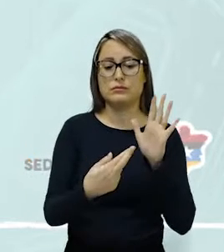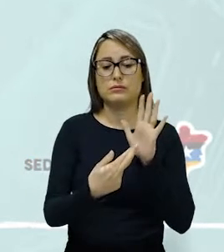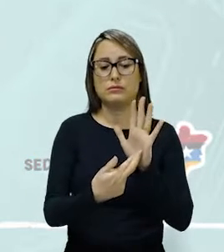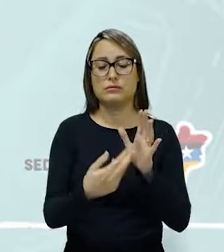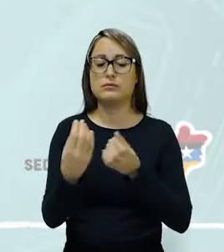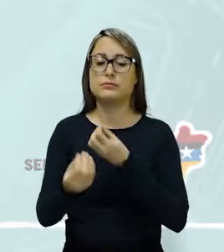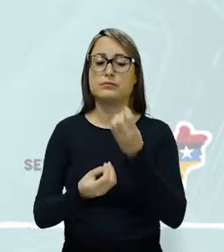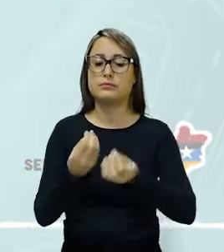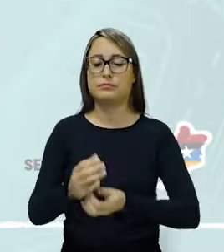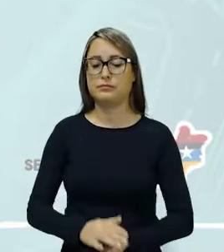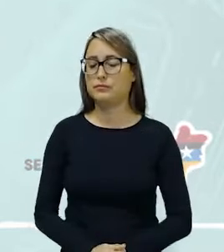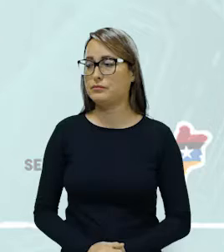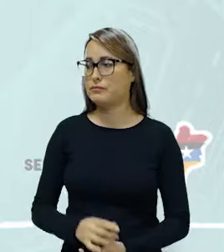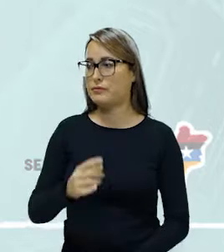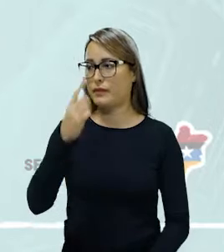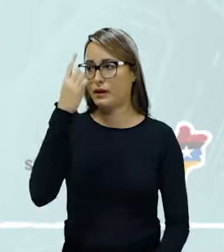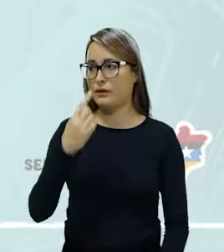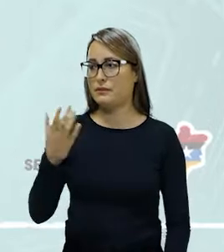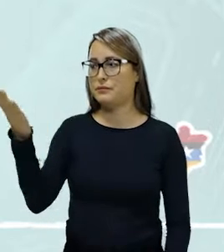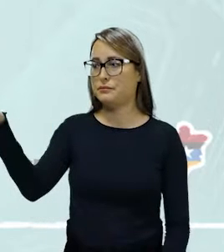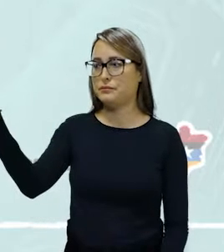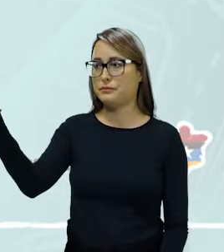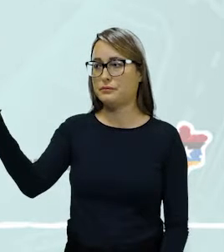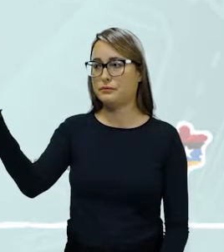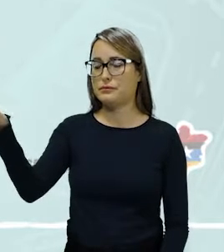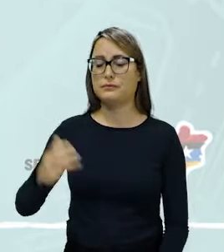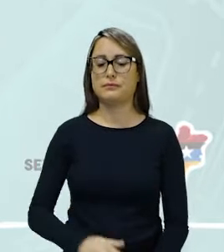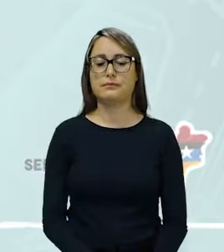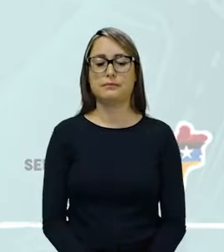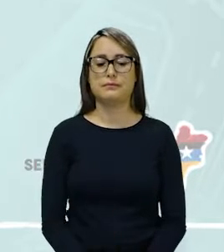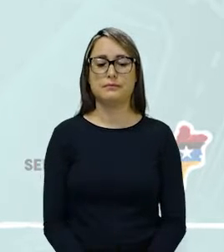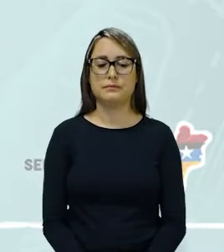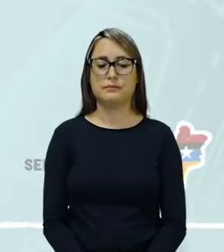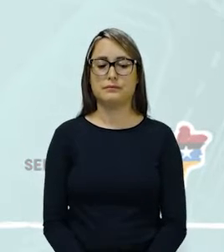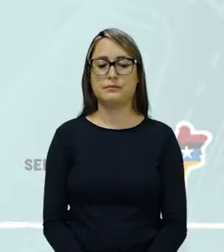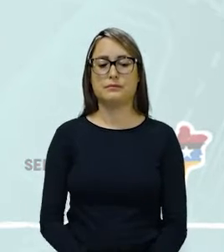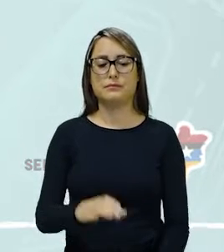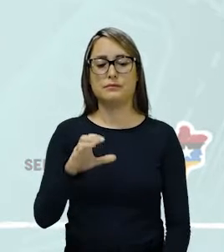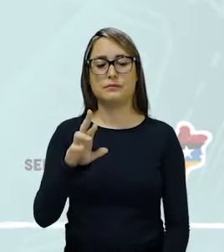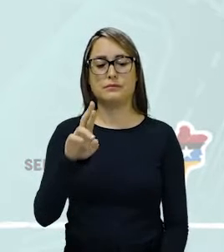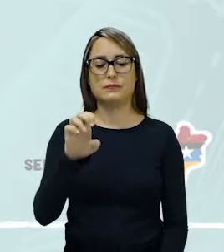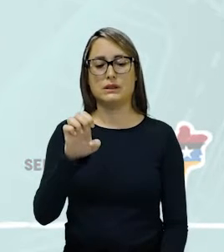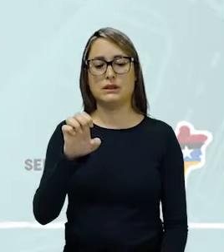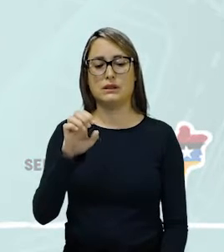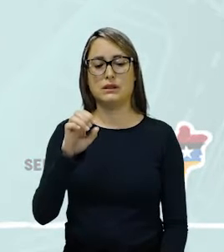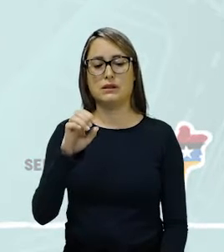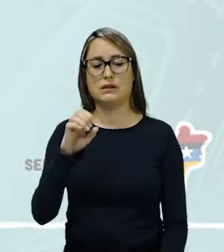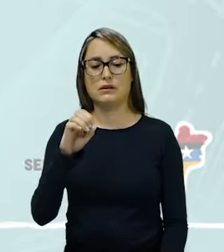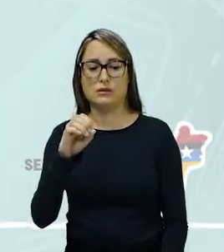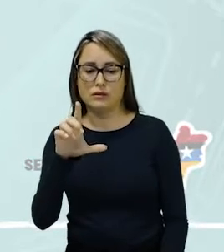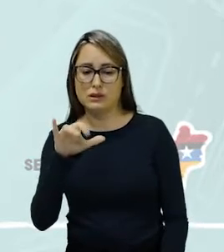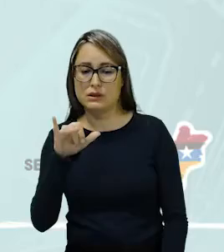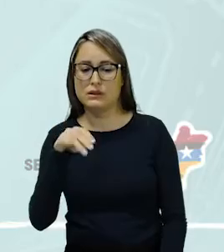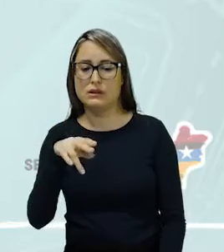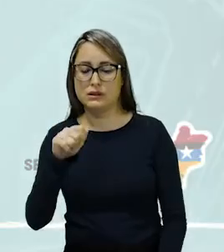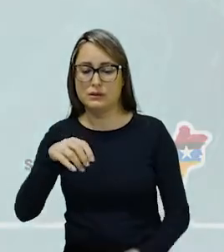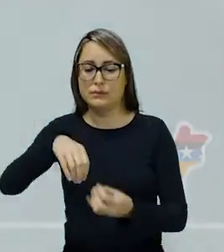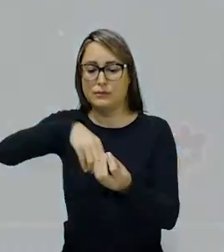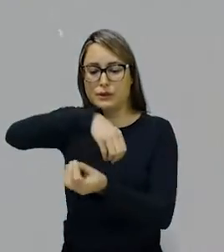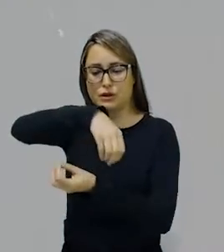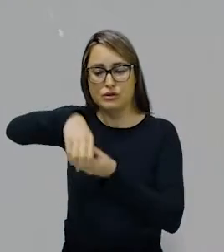representado por... Então, aqui nós temos um dos componentes da creolina. A creolina é uma mistura